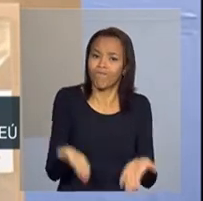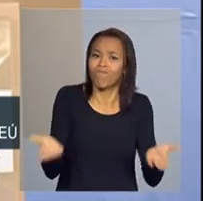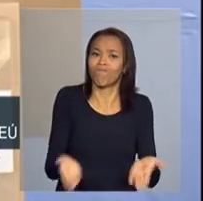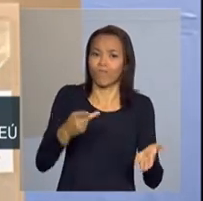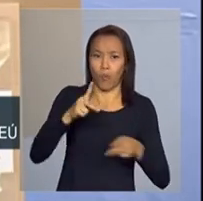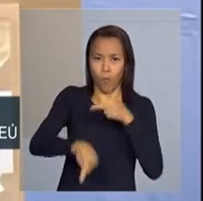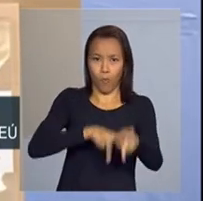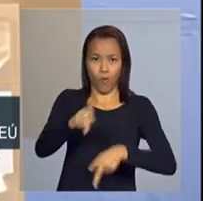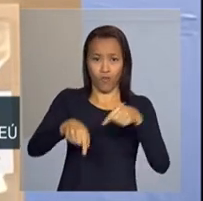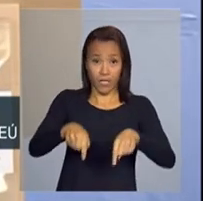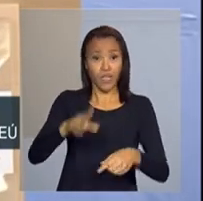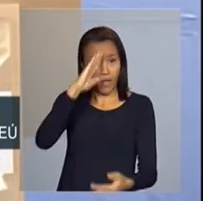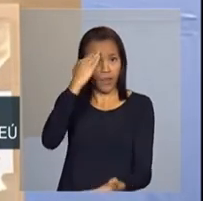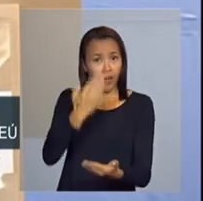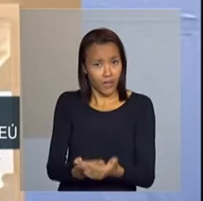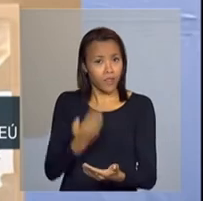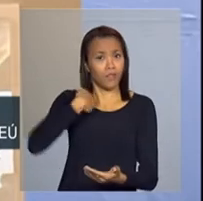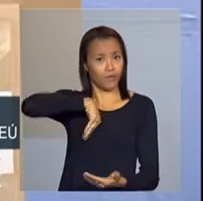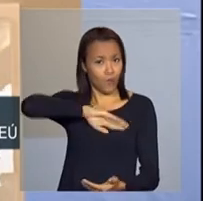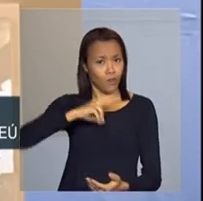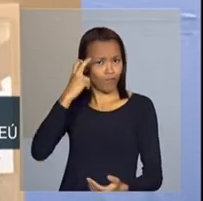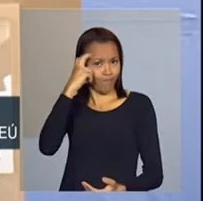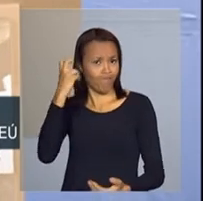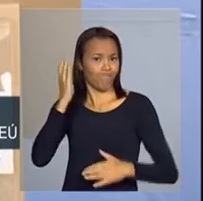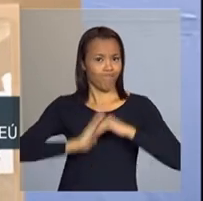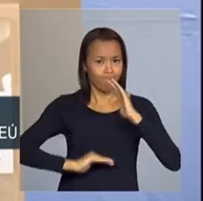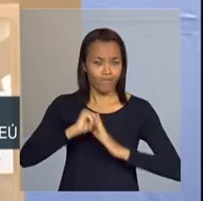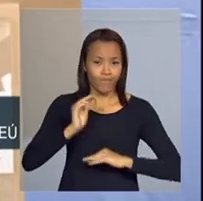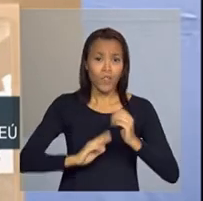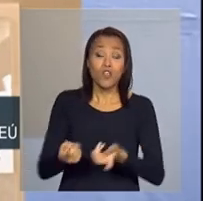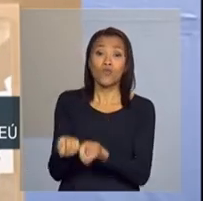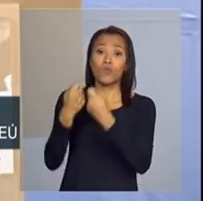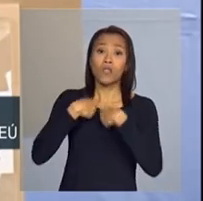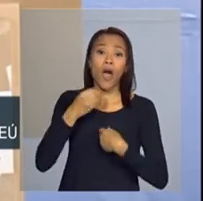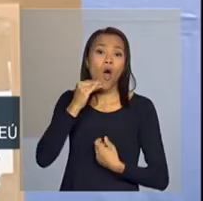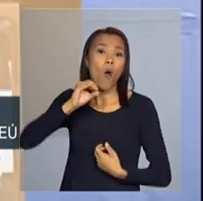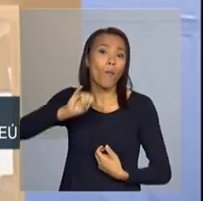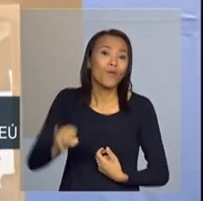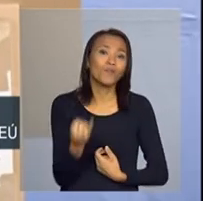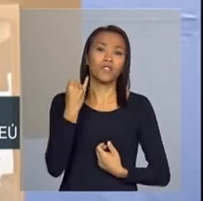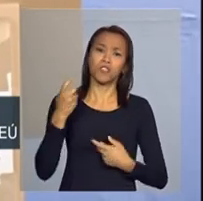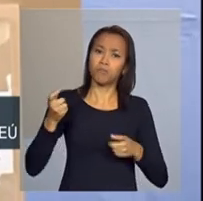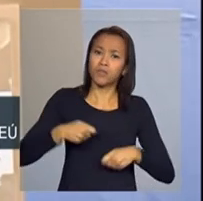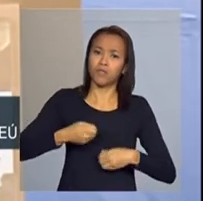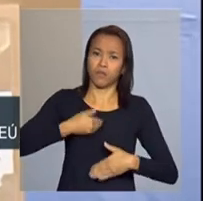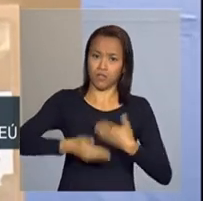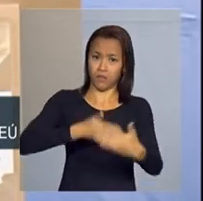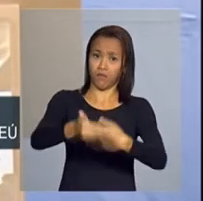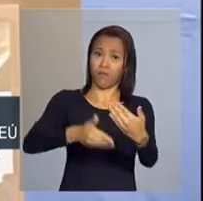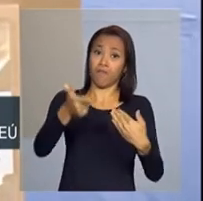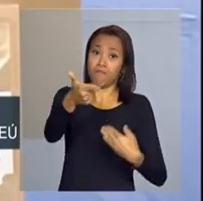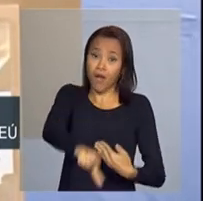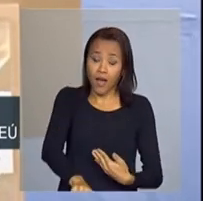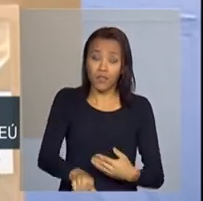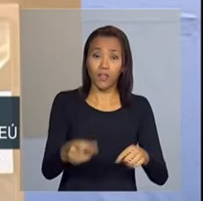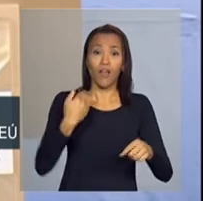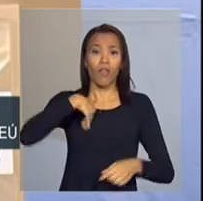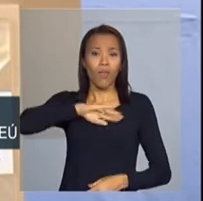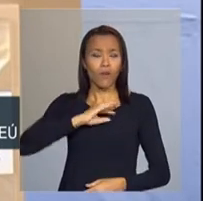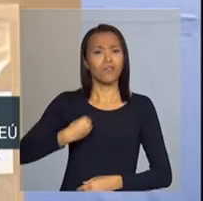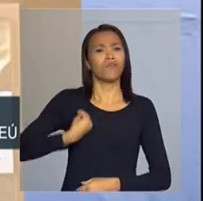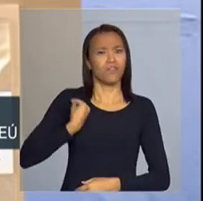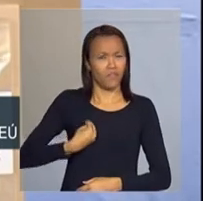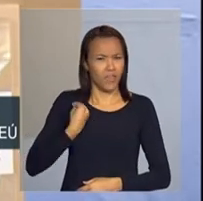acreditando em nossa capacidade. Continue nos dando condições de crescermos cada vez mais. De fato, vivemos um